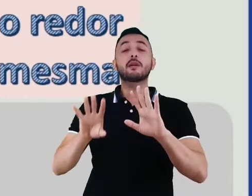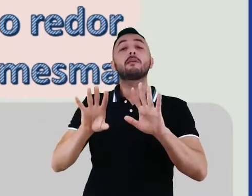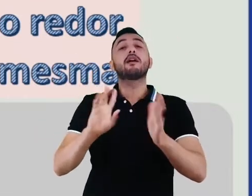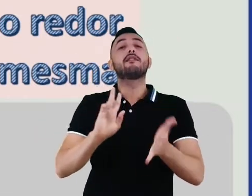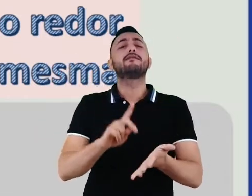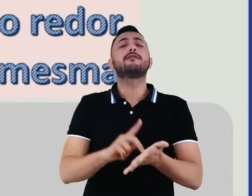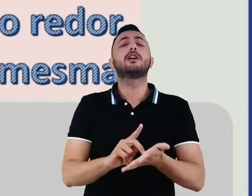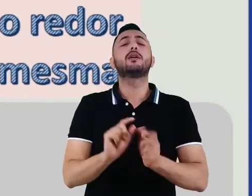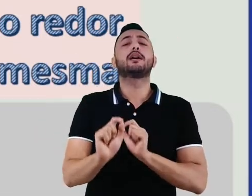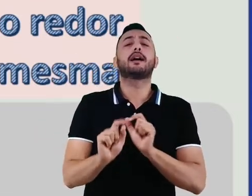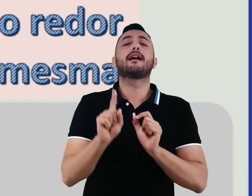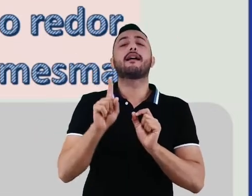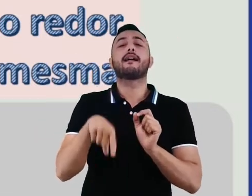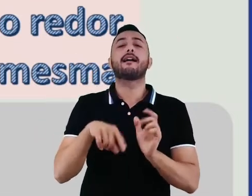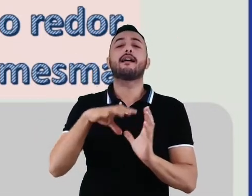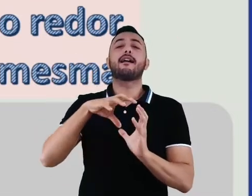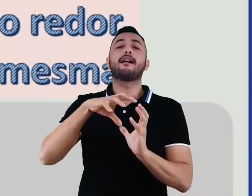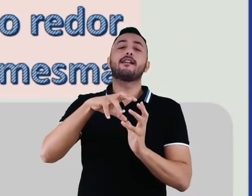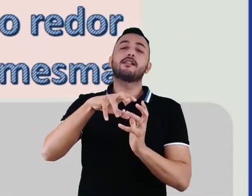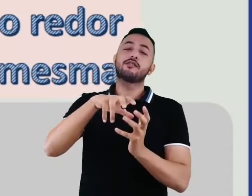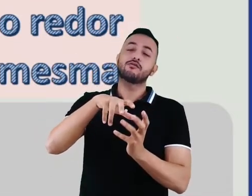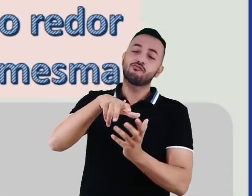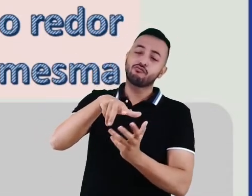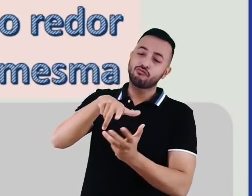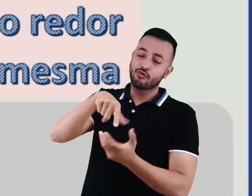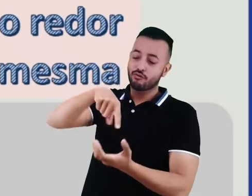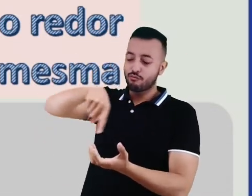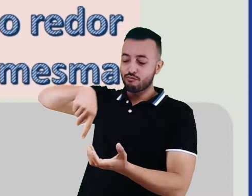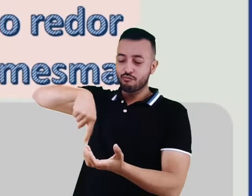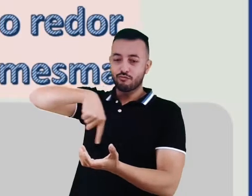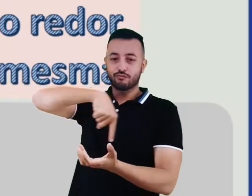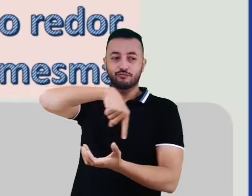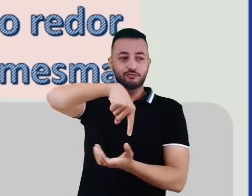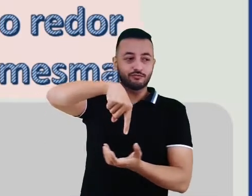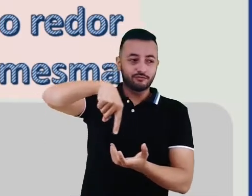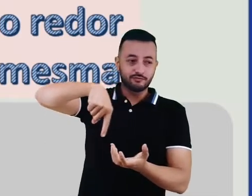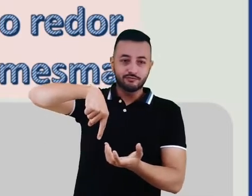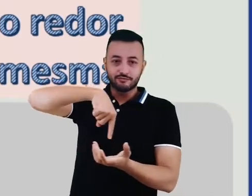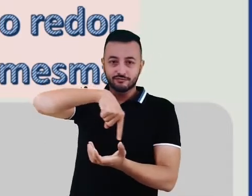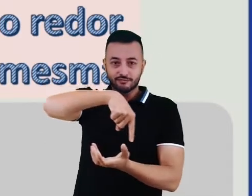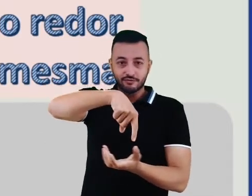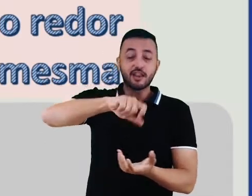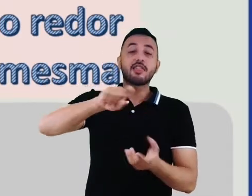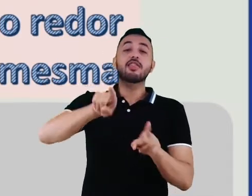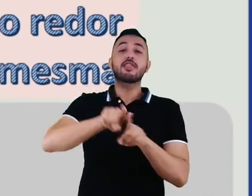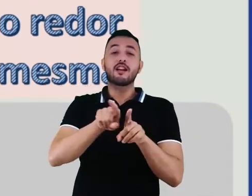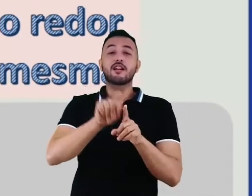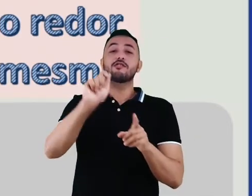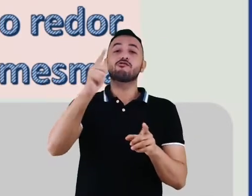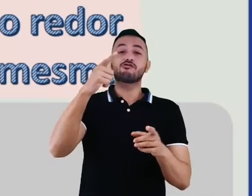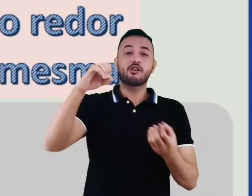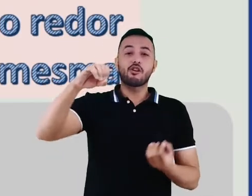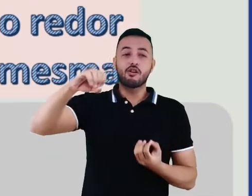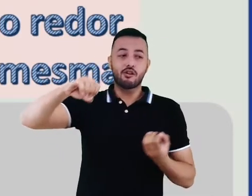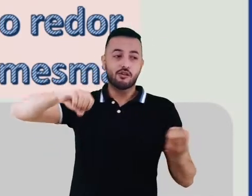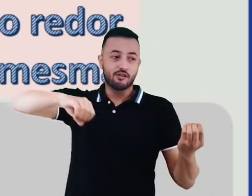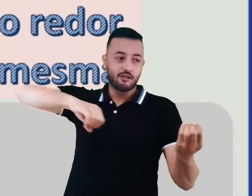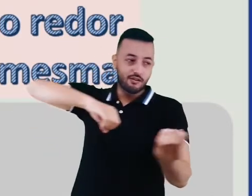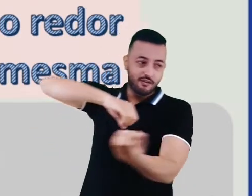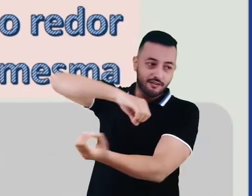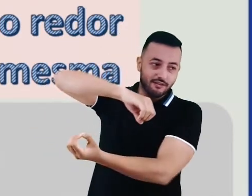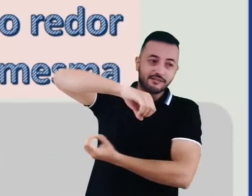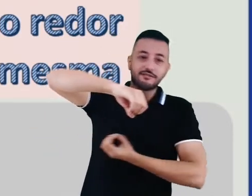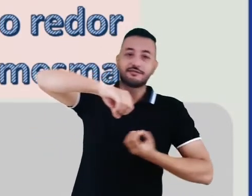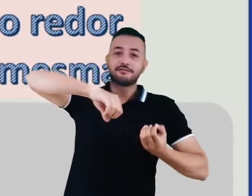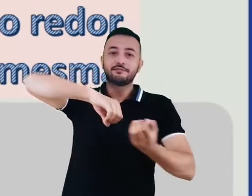Terra que gira ao redor dela mesma e gira também ao redor do Sol. Mas a gente aqui na Terra,